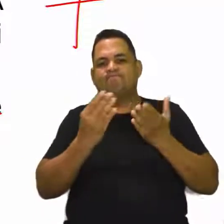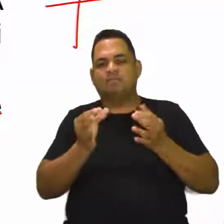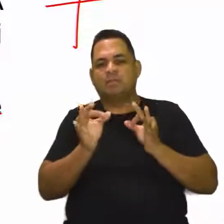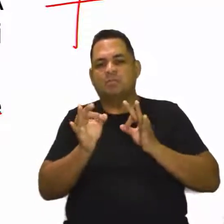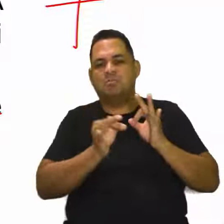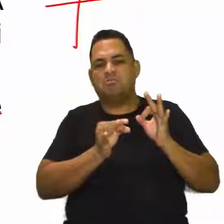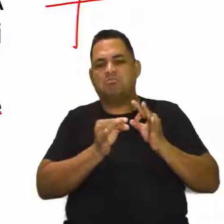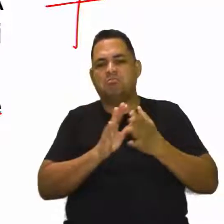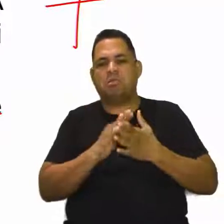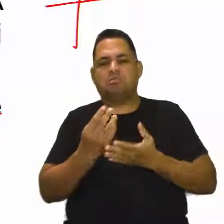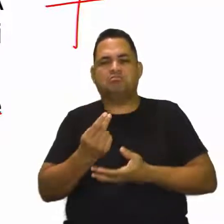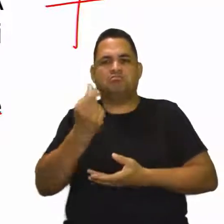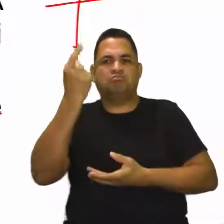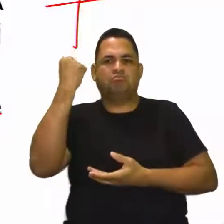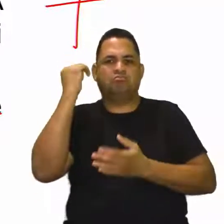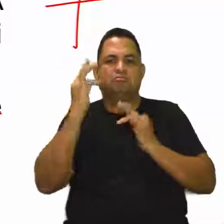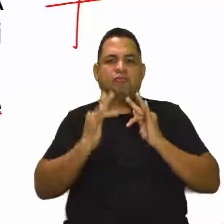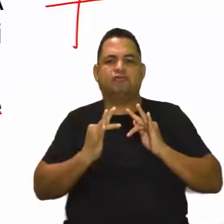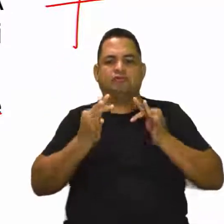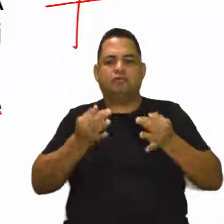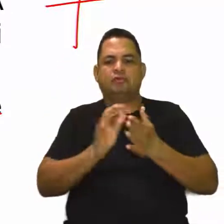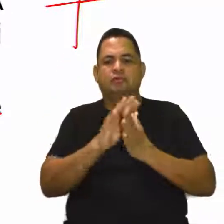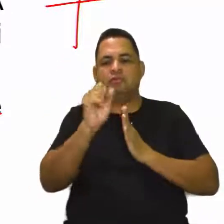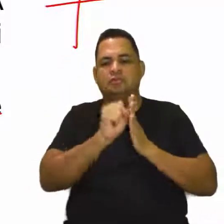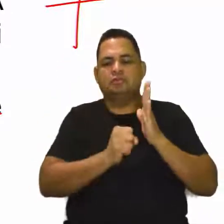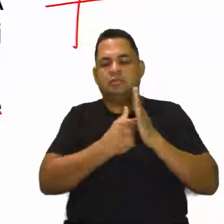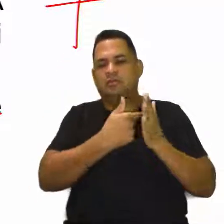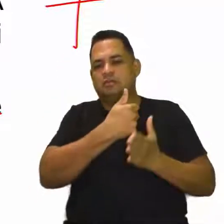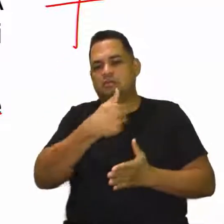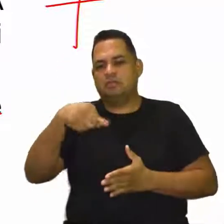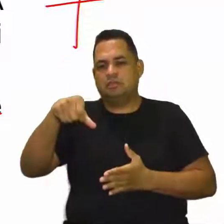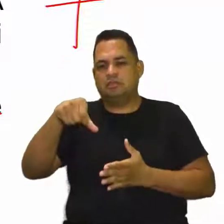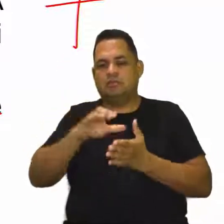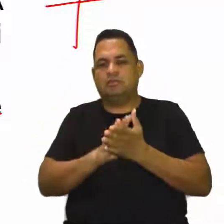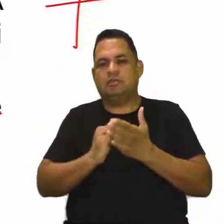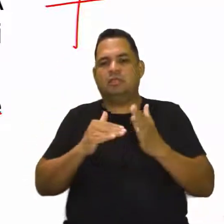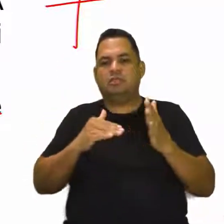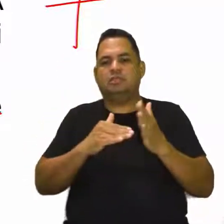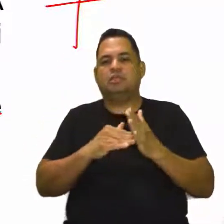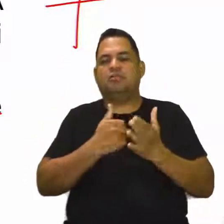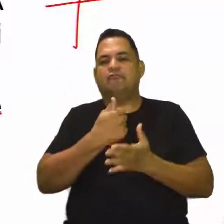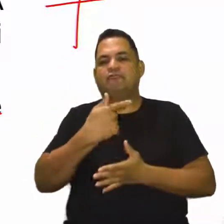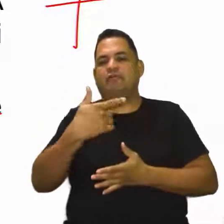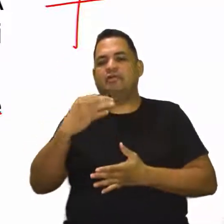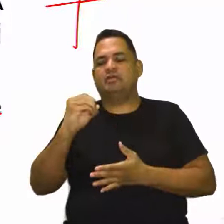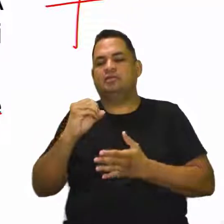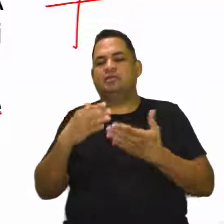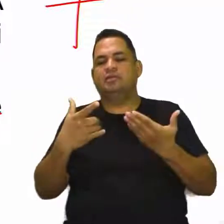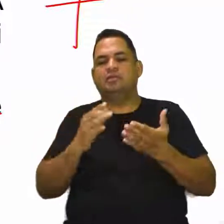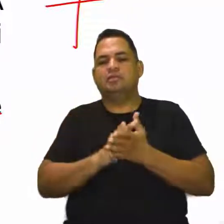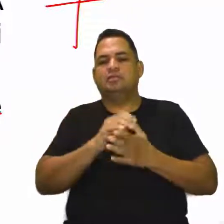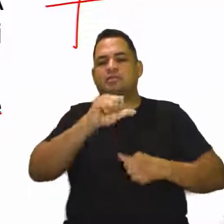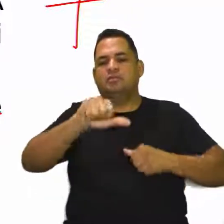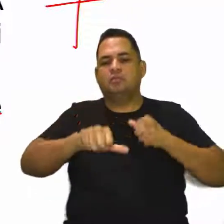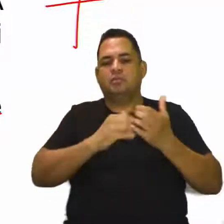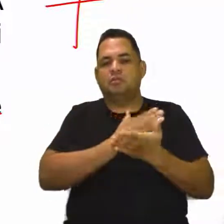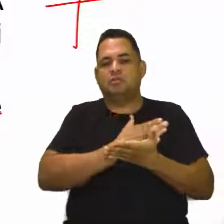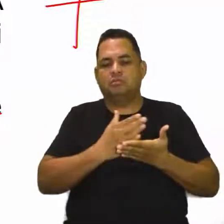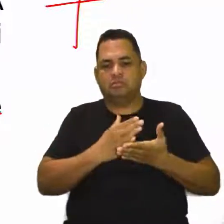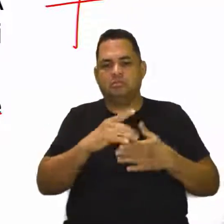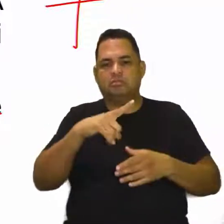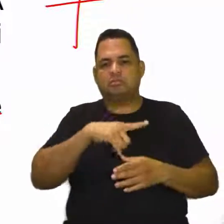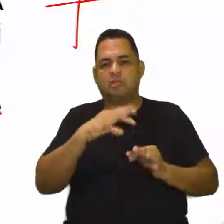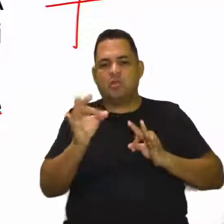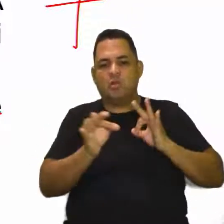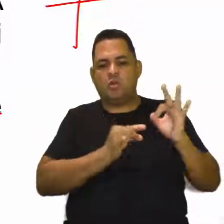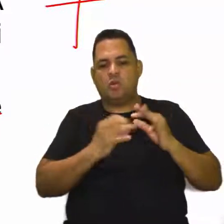arcaico, um modelo do final do século XIX para o século XX, mas que isso se dará transformações a partir do momento que se